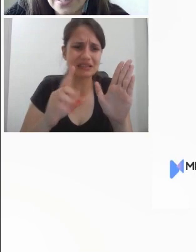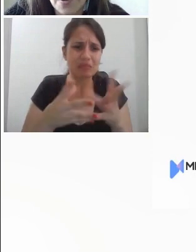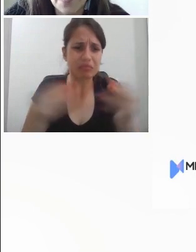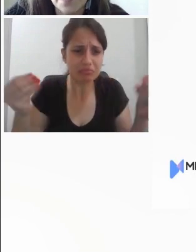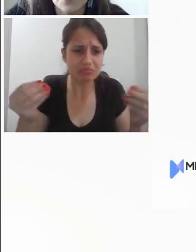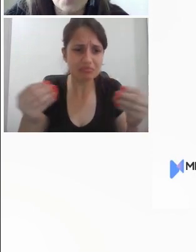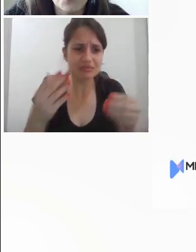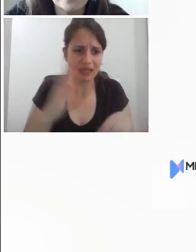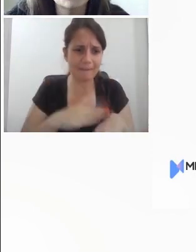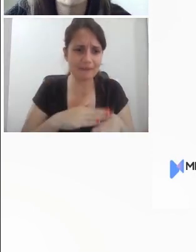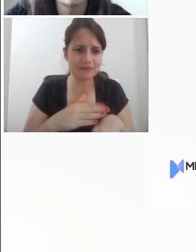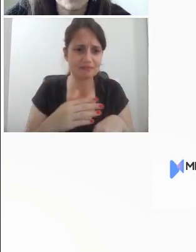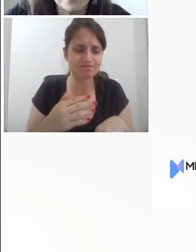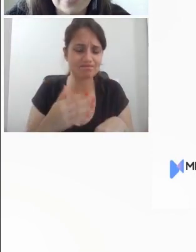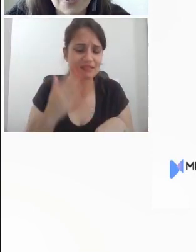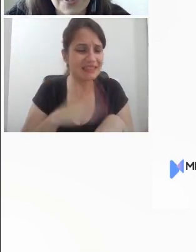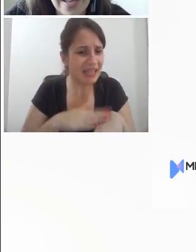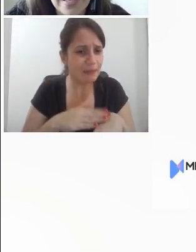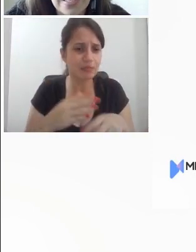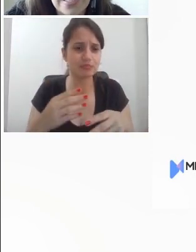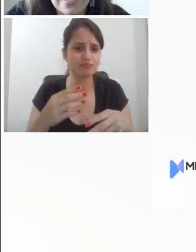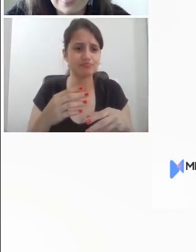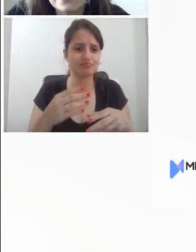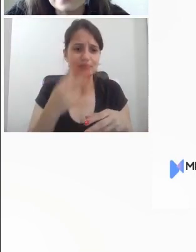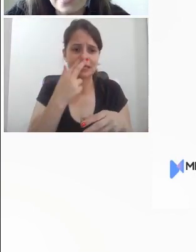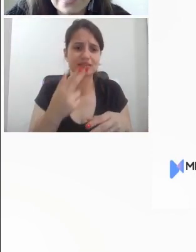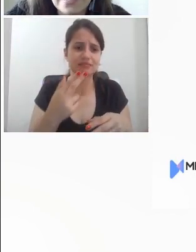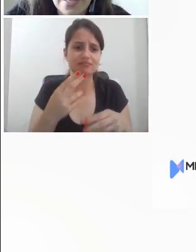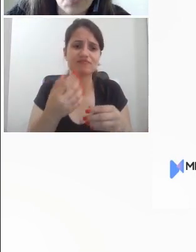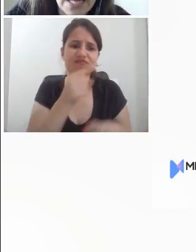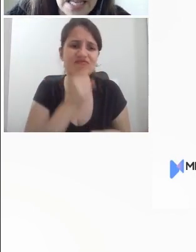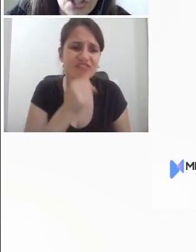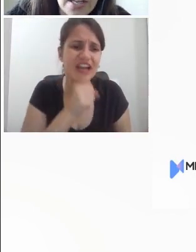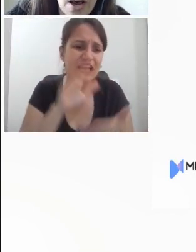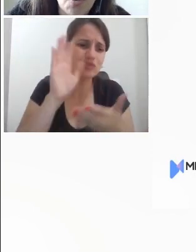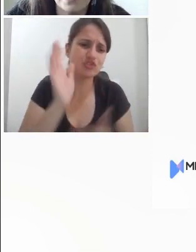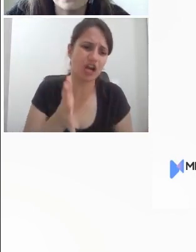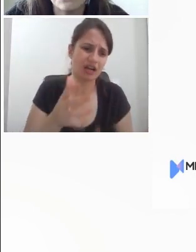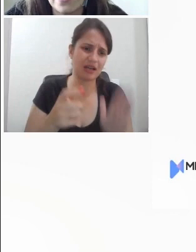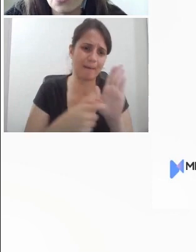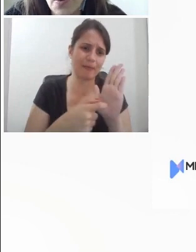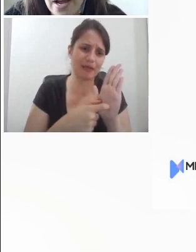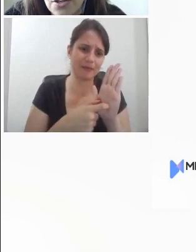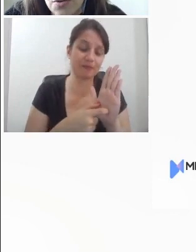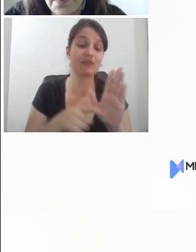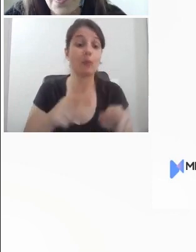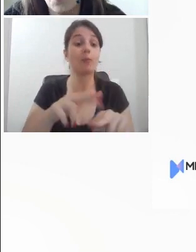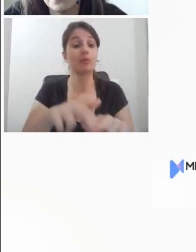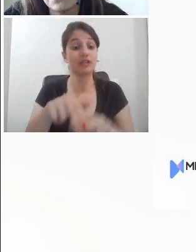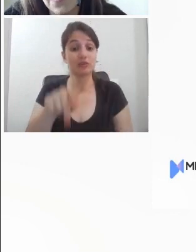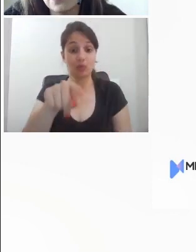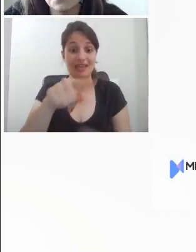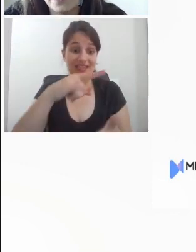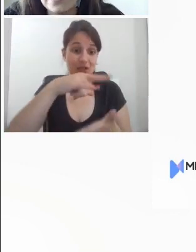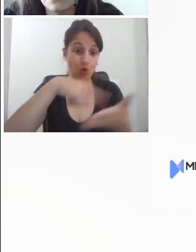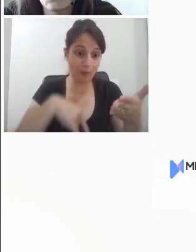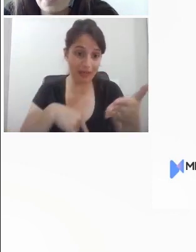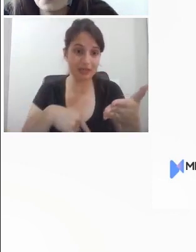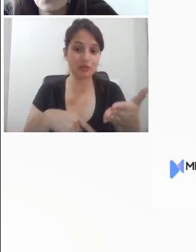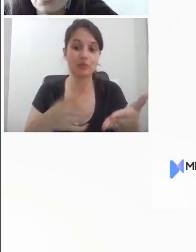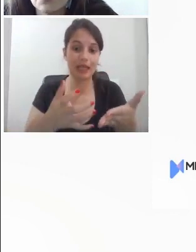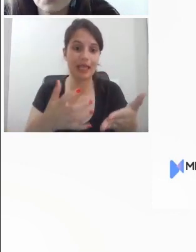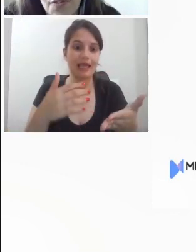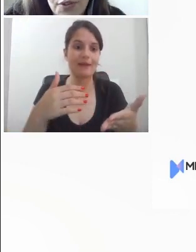resolver esse problema como resolver isso né E aí sim se deu origem ao Manifesto ágil ao festo para